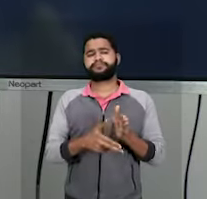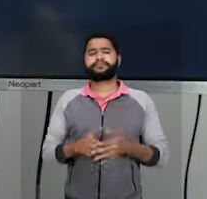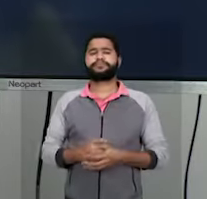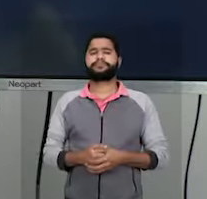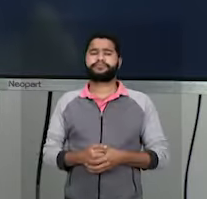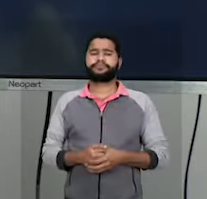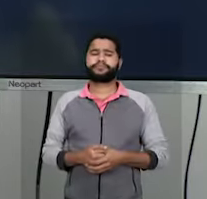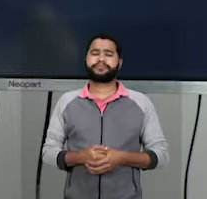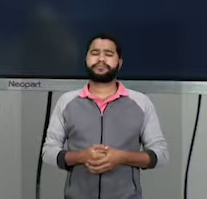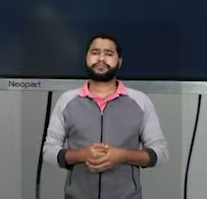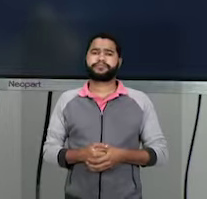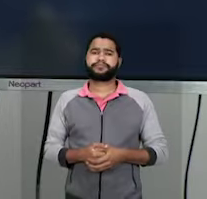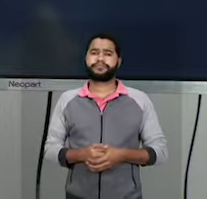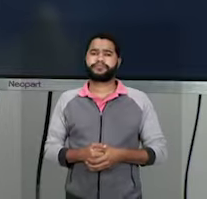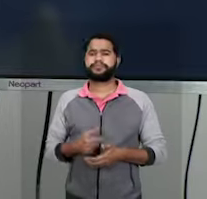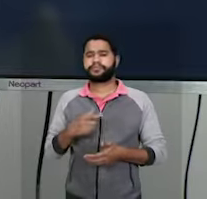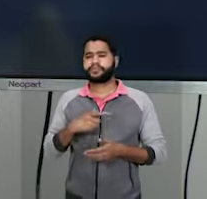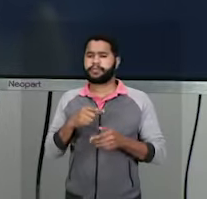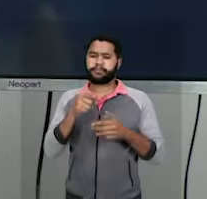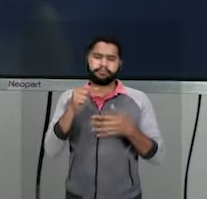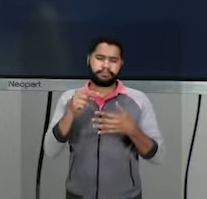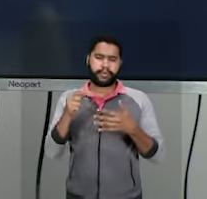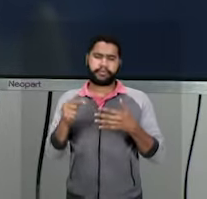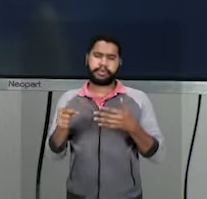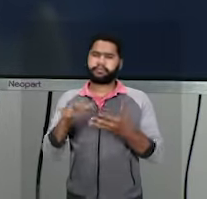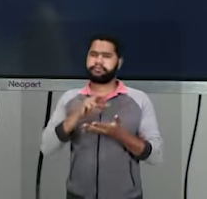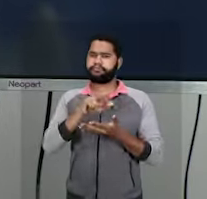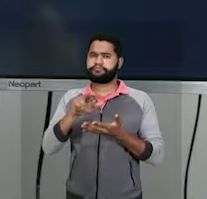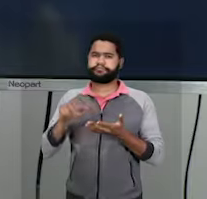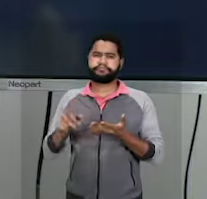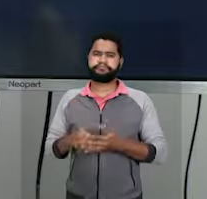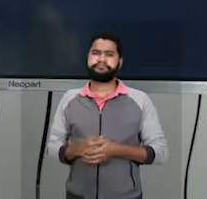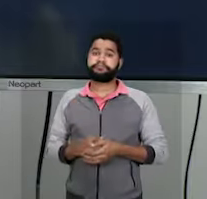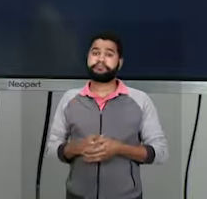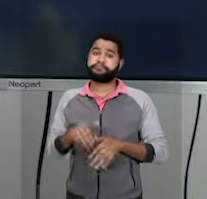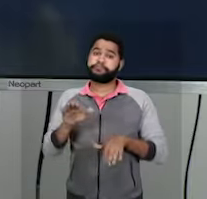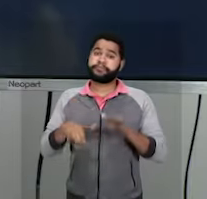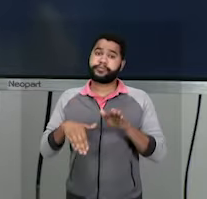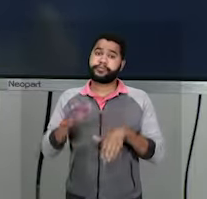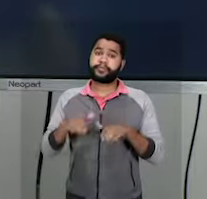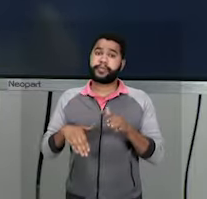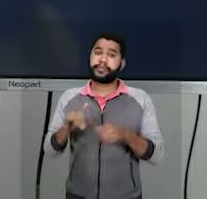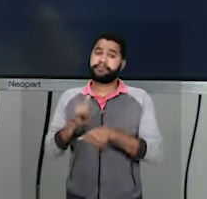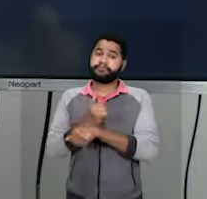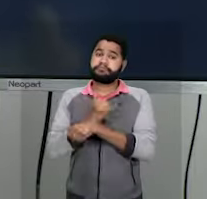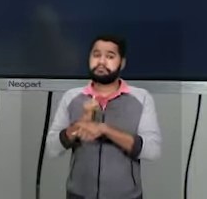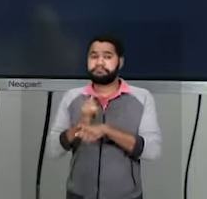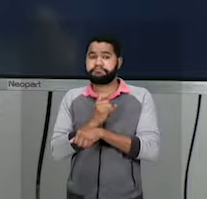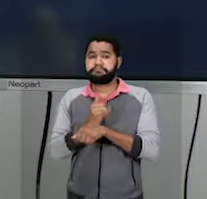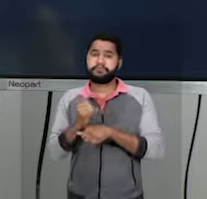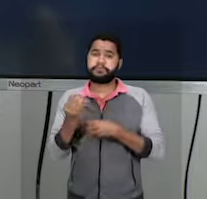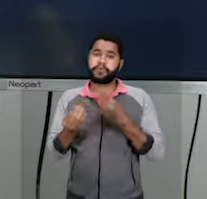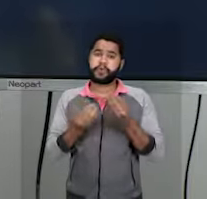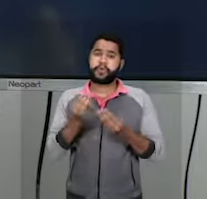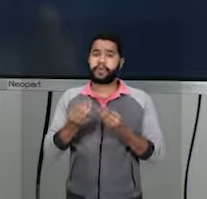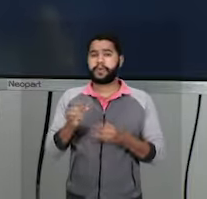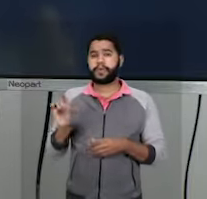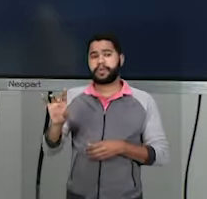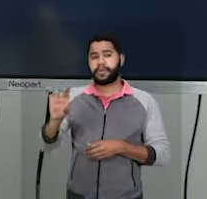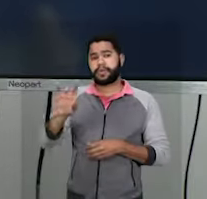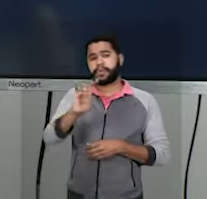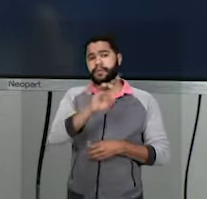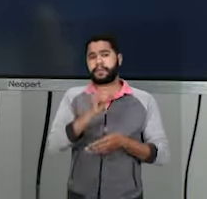ferrovia e dali ser levada de trem para os portos não é isso aí vai depender da Estratégia da logística de